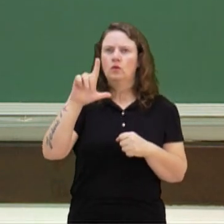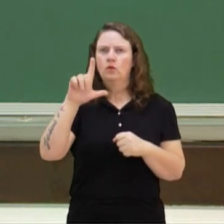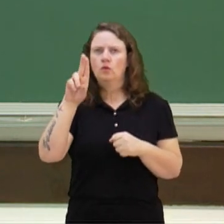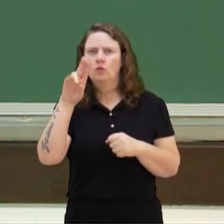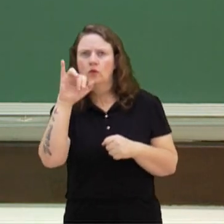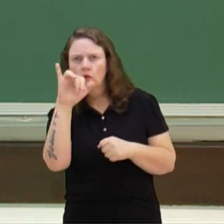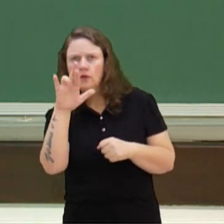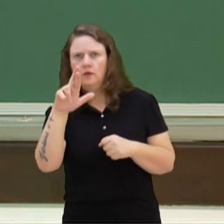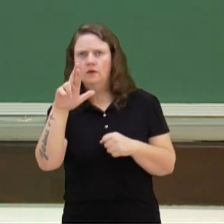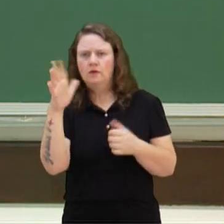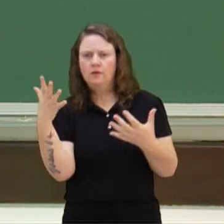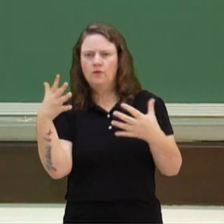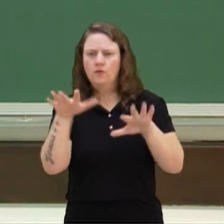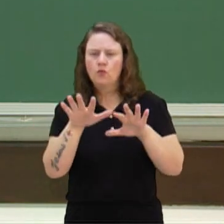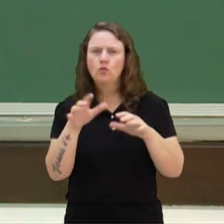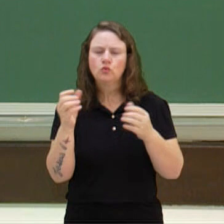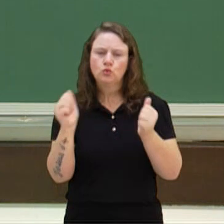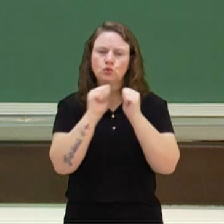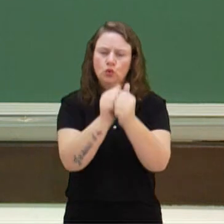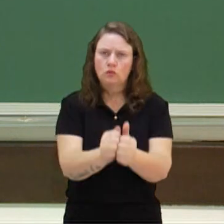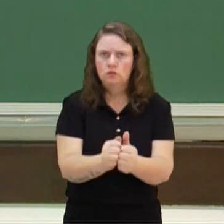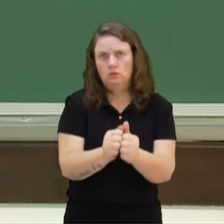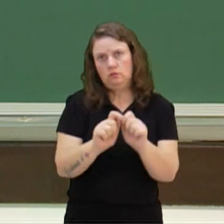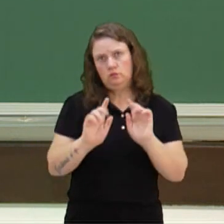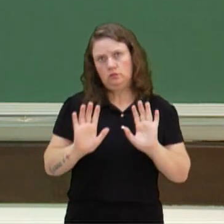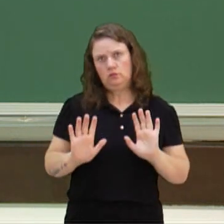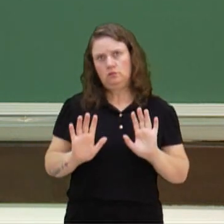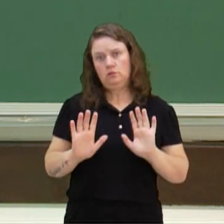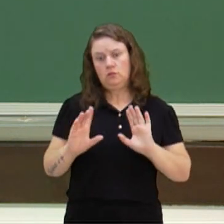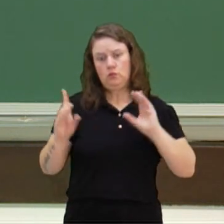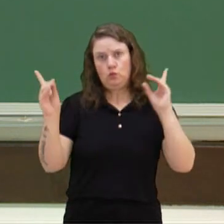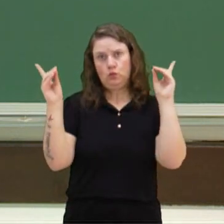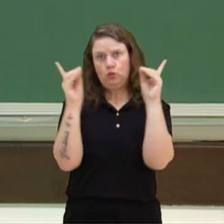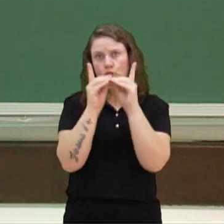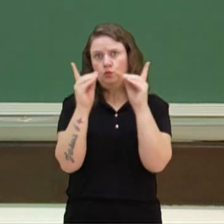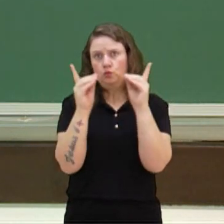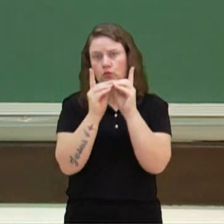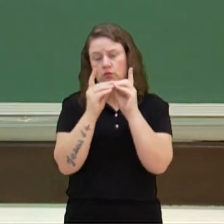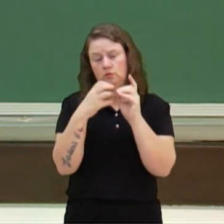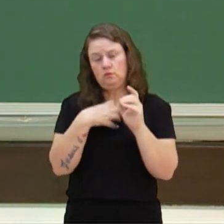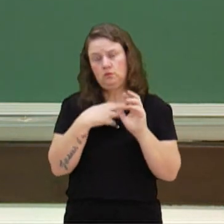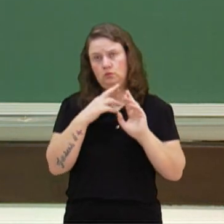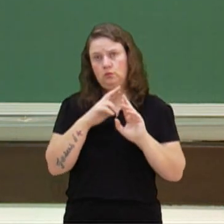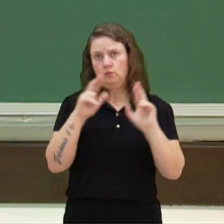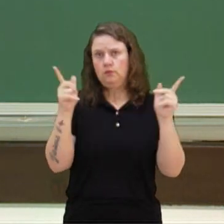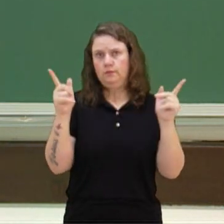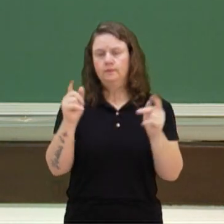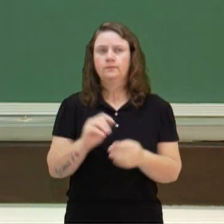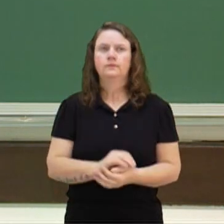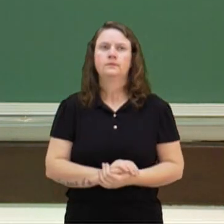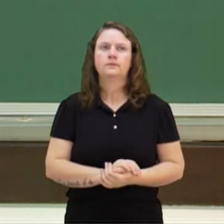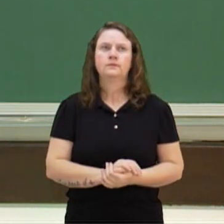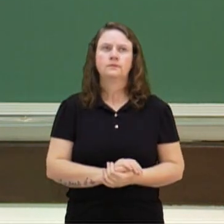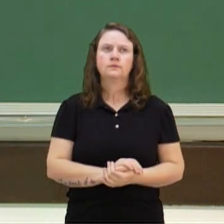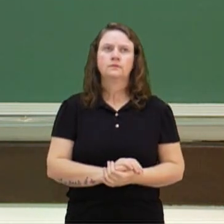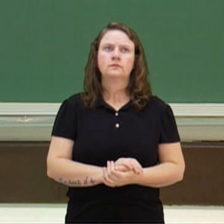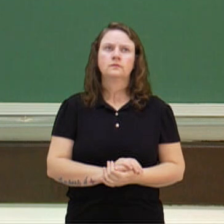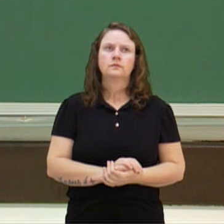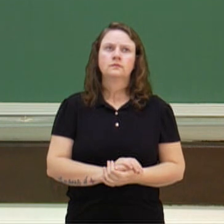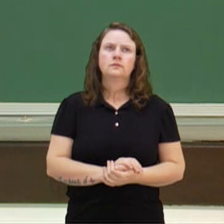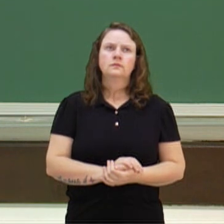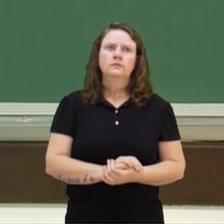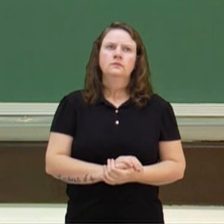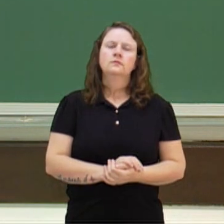teria que fazer uma outra dinâmica para o meu mapa conceitual, tudo bem?